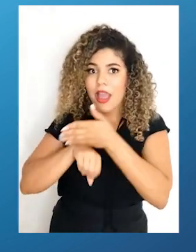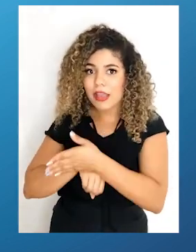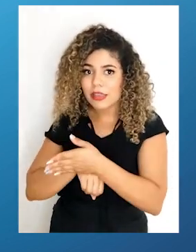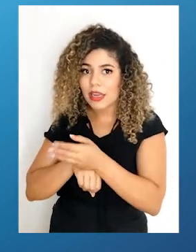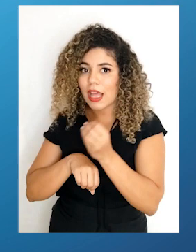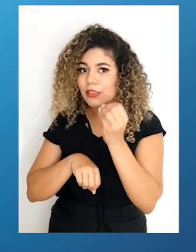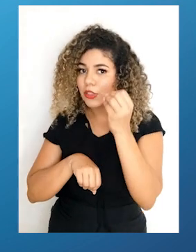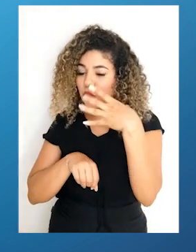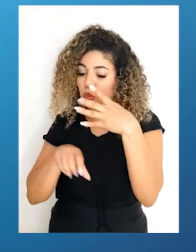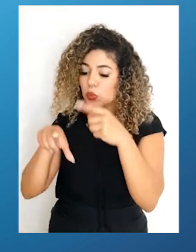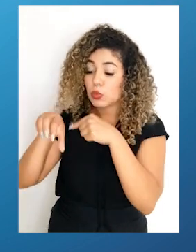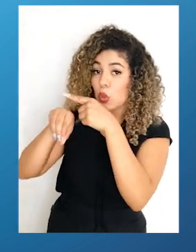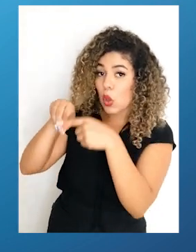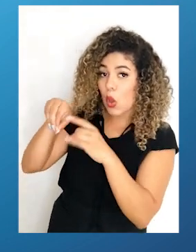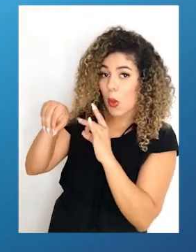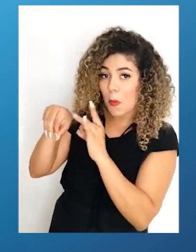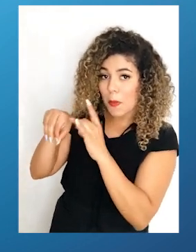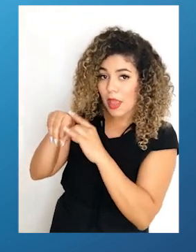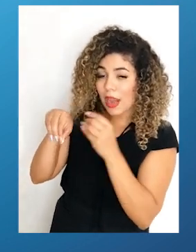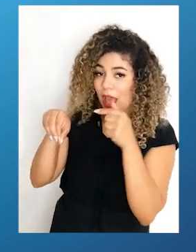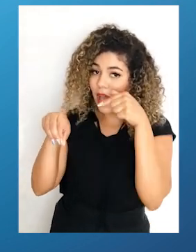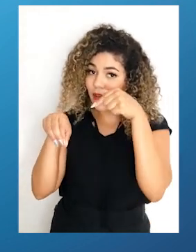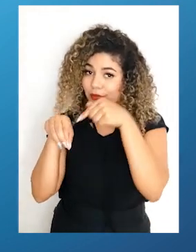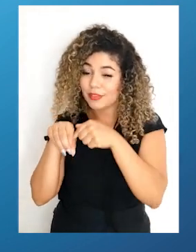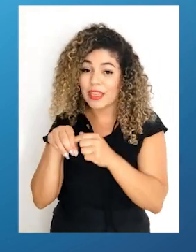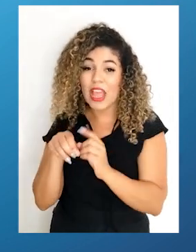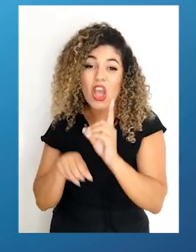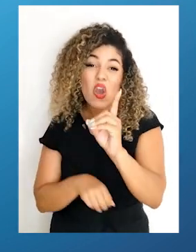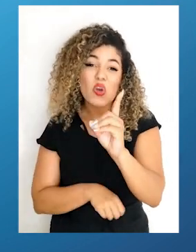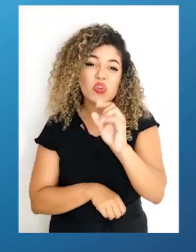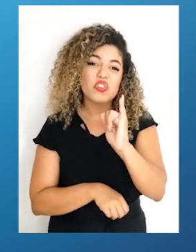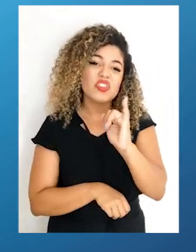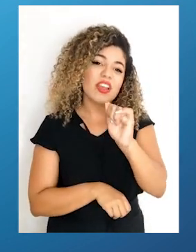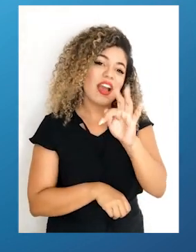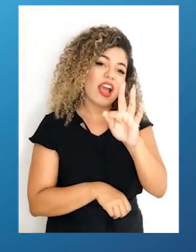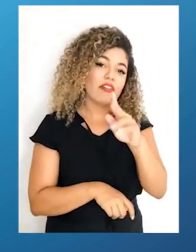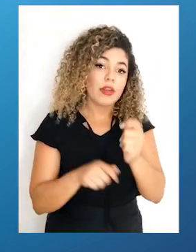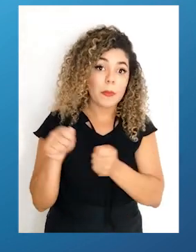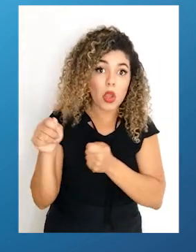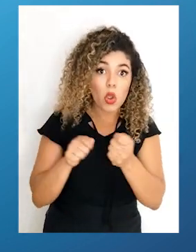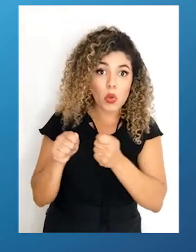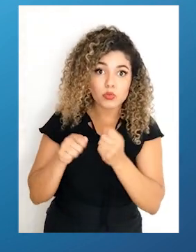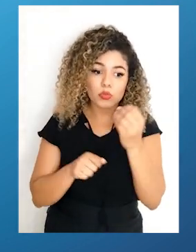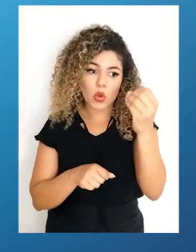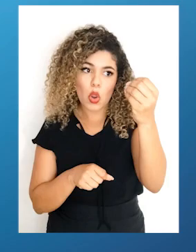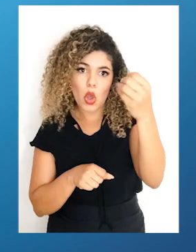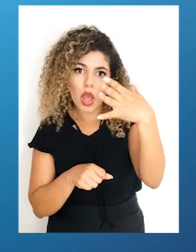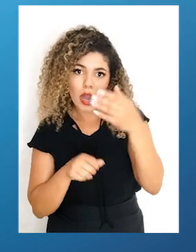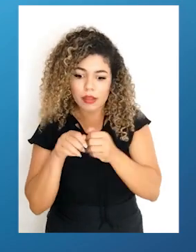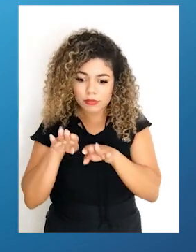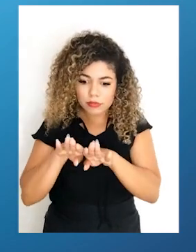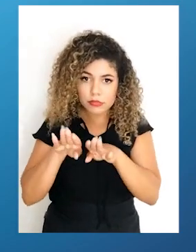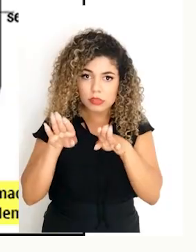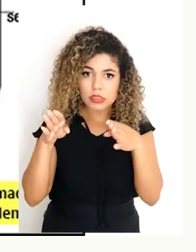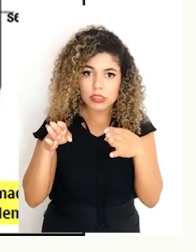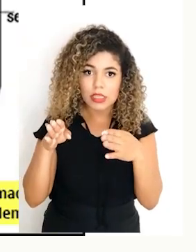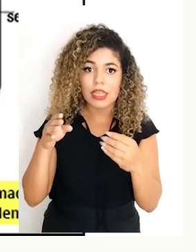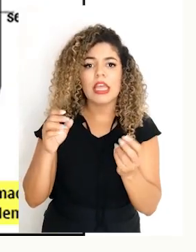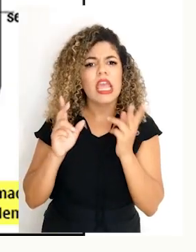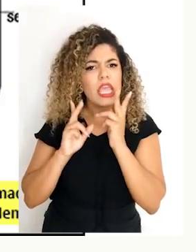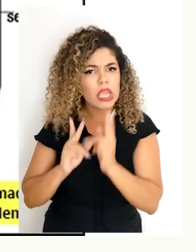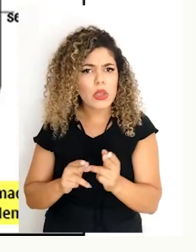essa abertura, a quantidade de luz que vai incidir. E a formação, da mesma forma que é feita na retina dos nossos olhos, é feito no